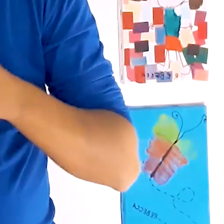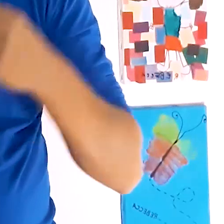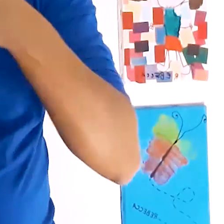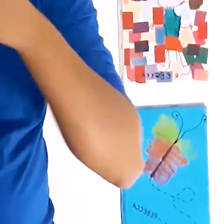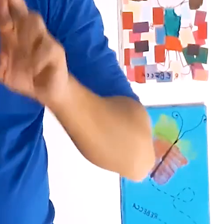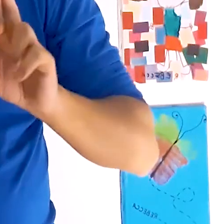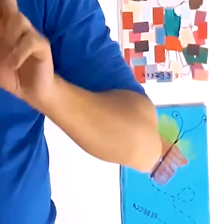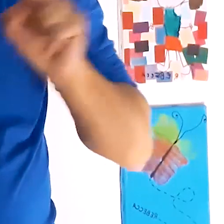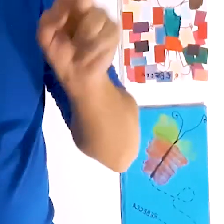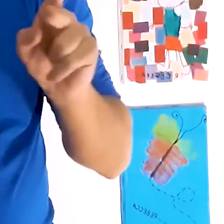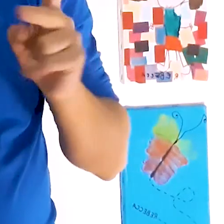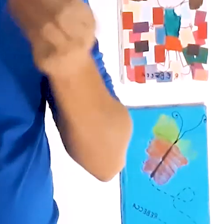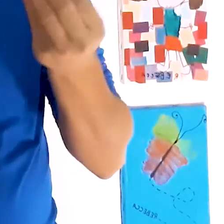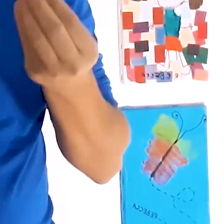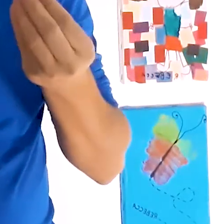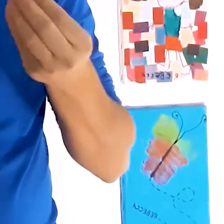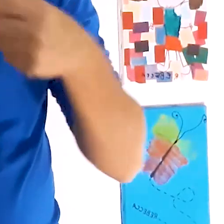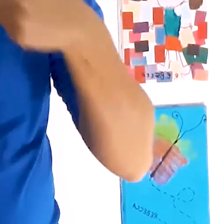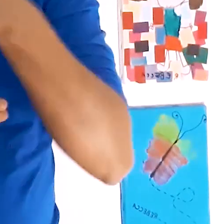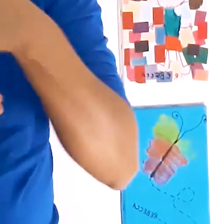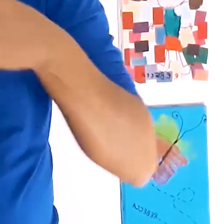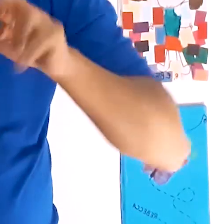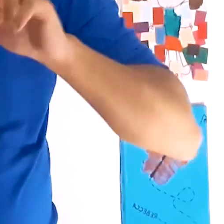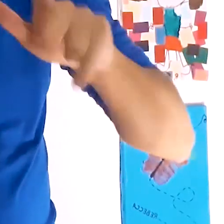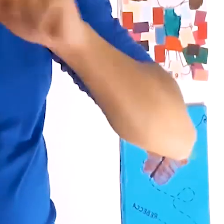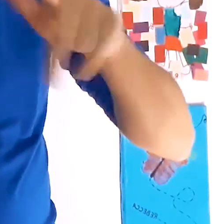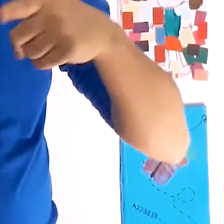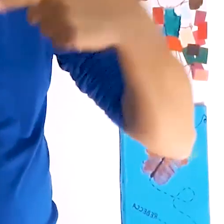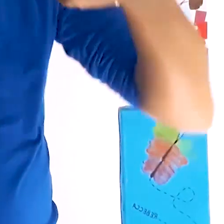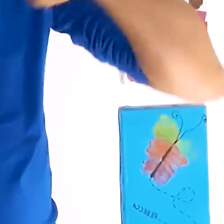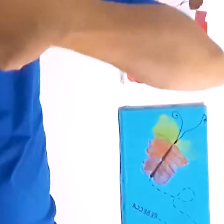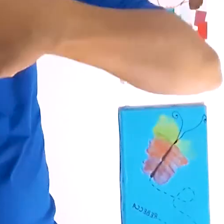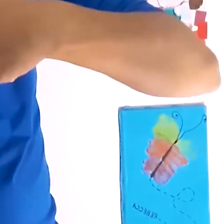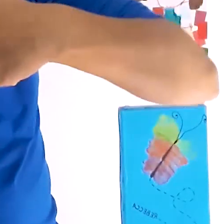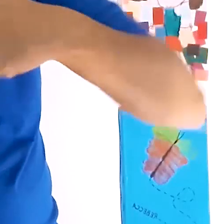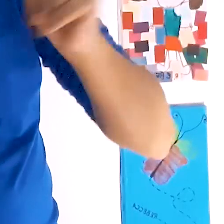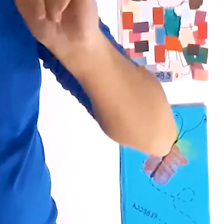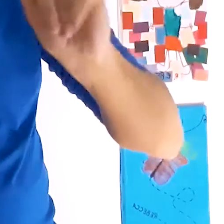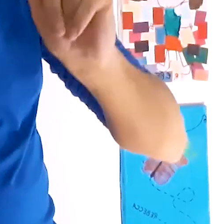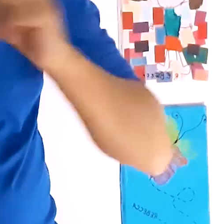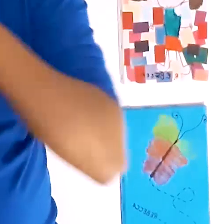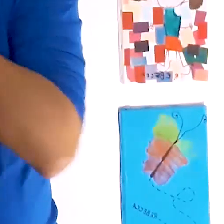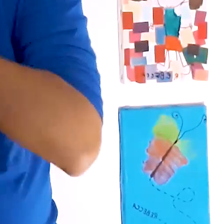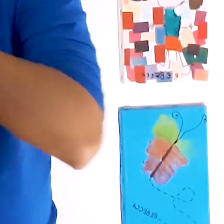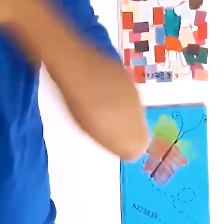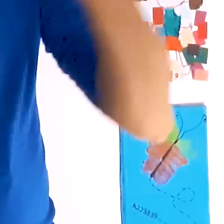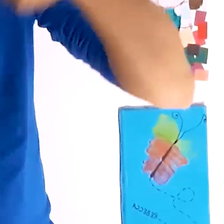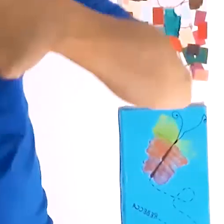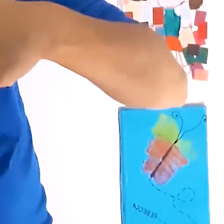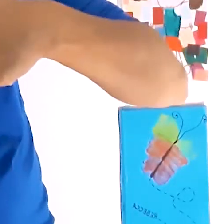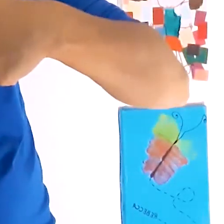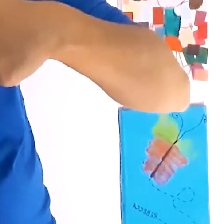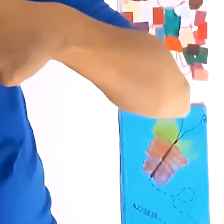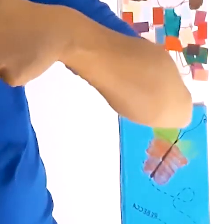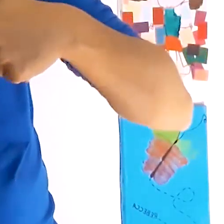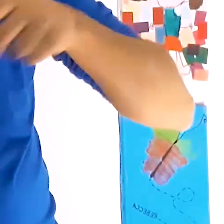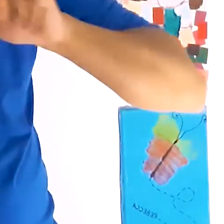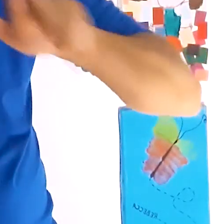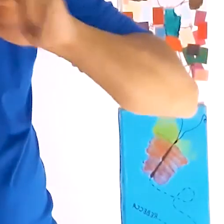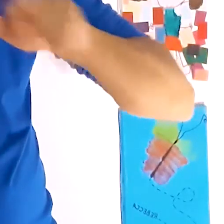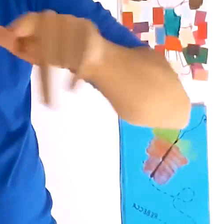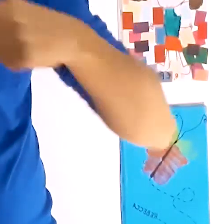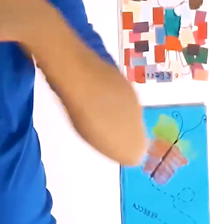Ele é diferente e não precisa ser abastecido com gasolina ou etanol.